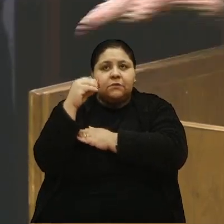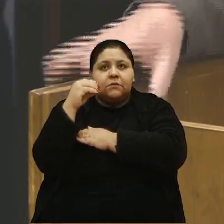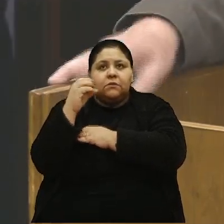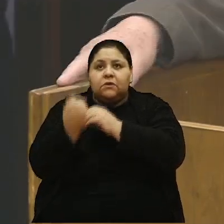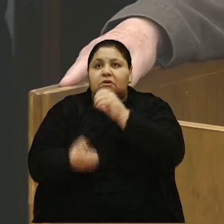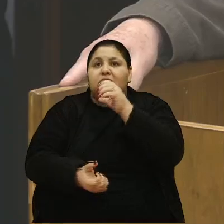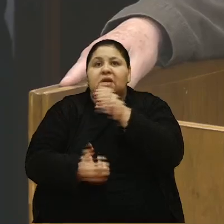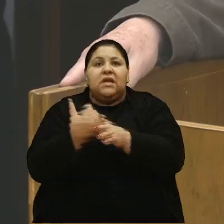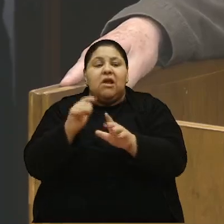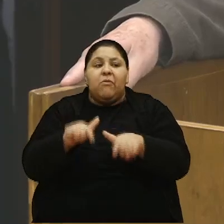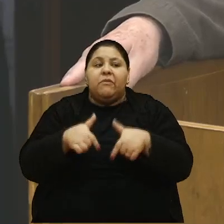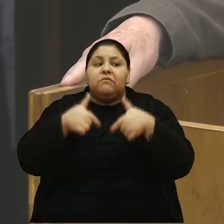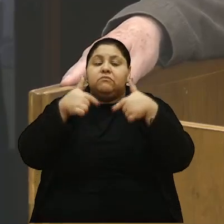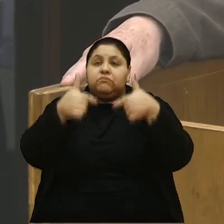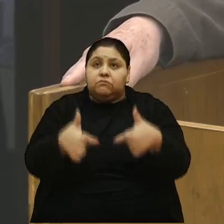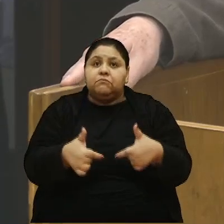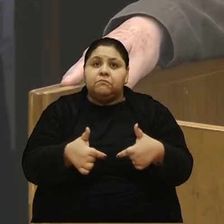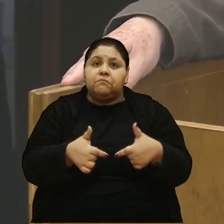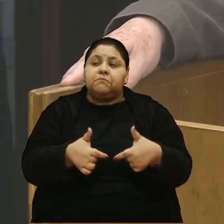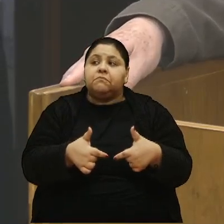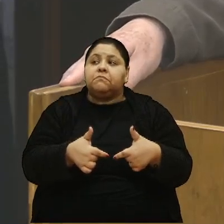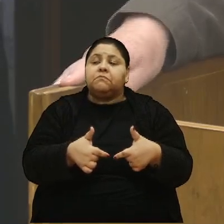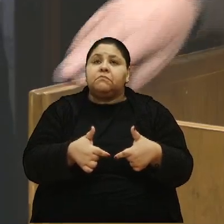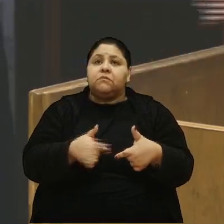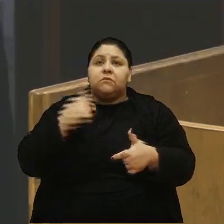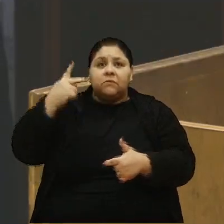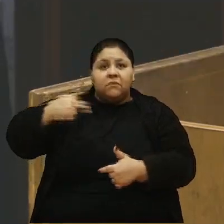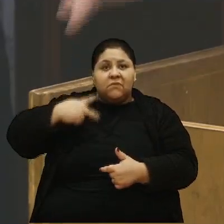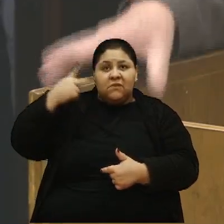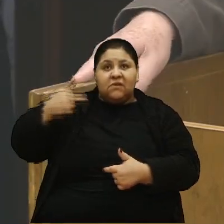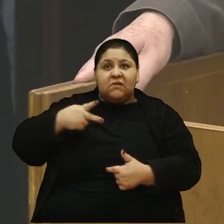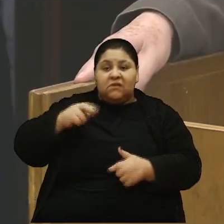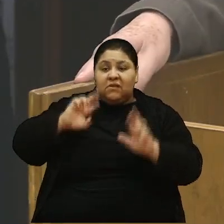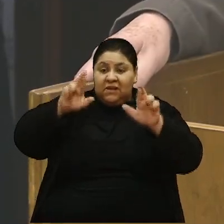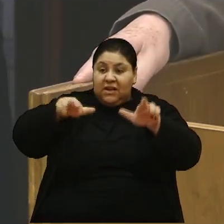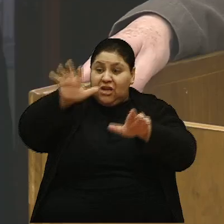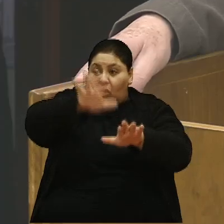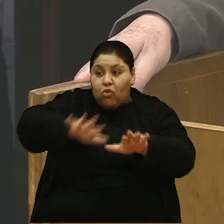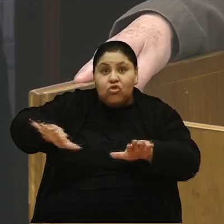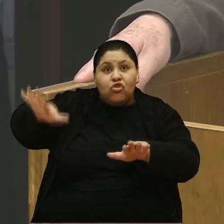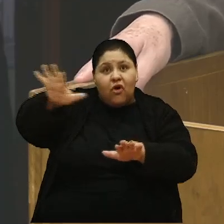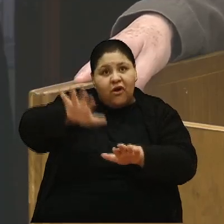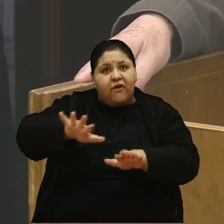Criar um fato político. Criar um fato político e que a região toda